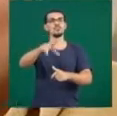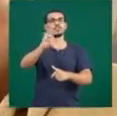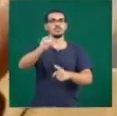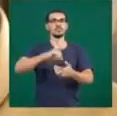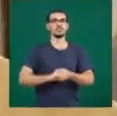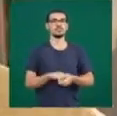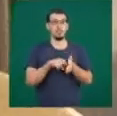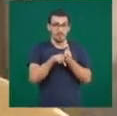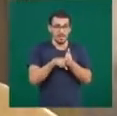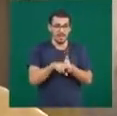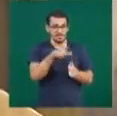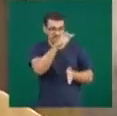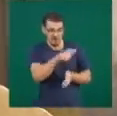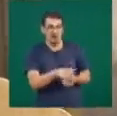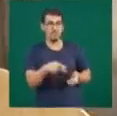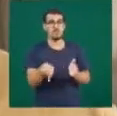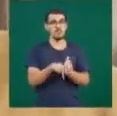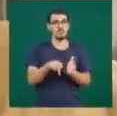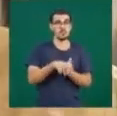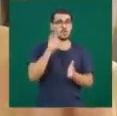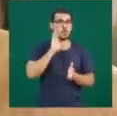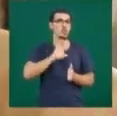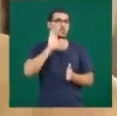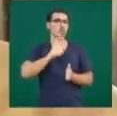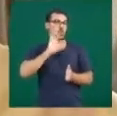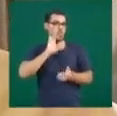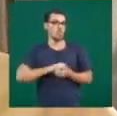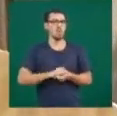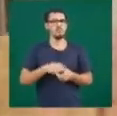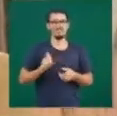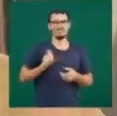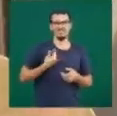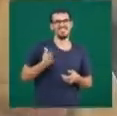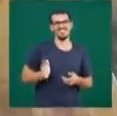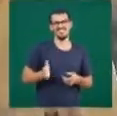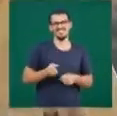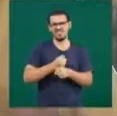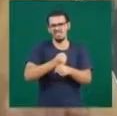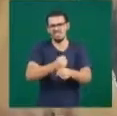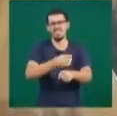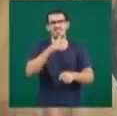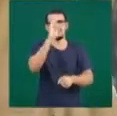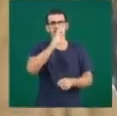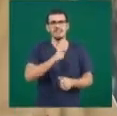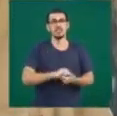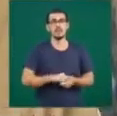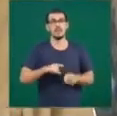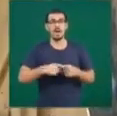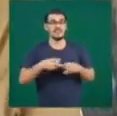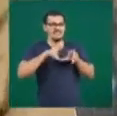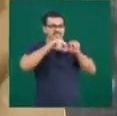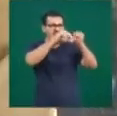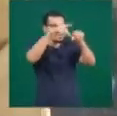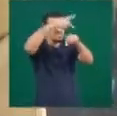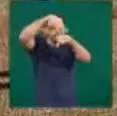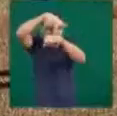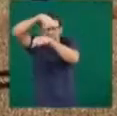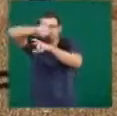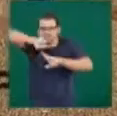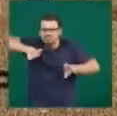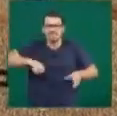é da Colômbia, mas mora no Brasil há muitos anos, viajou para países como Espanha e Alemanha para conseguir fornecedores das